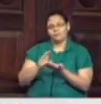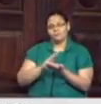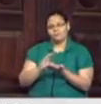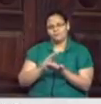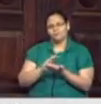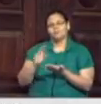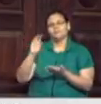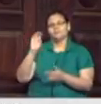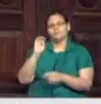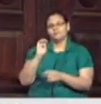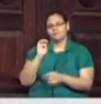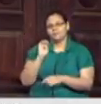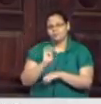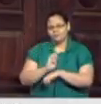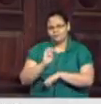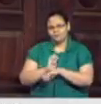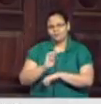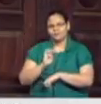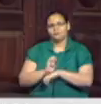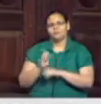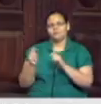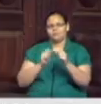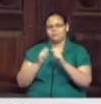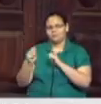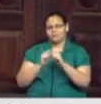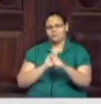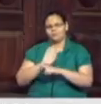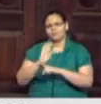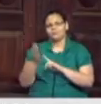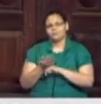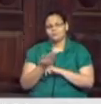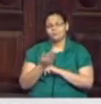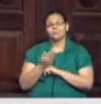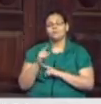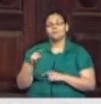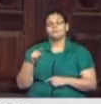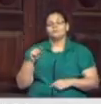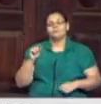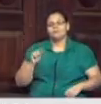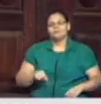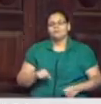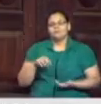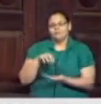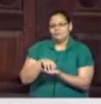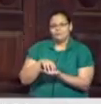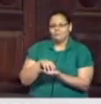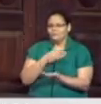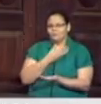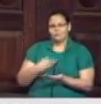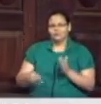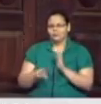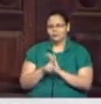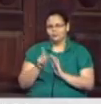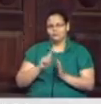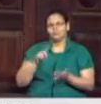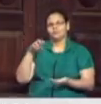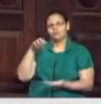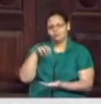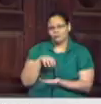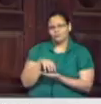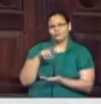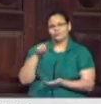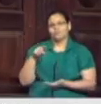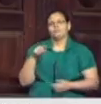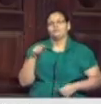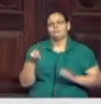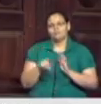Economia Solidária com a extinção da CETRAB. Ele é um órgão que não é de governo, é um órgão de Estado e deve continuar funcionando como vem